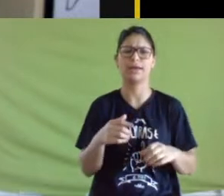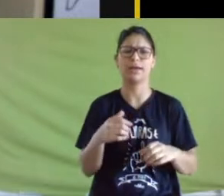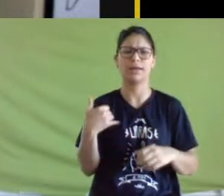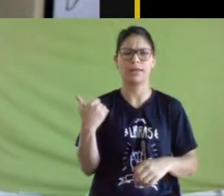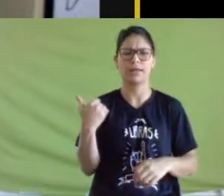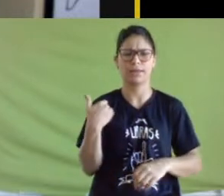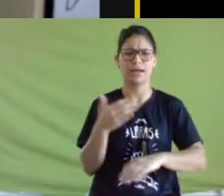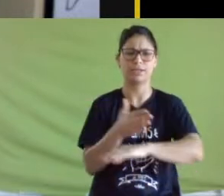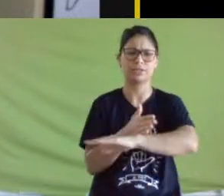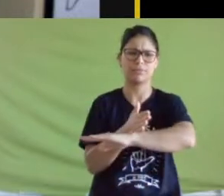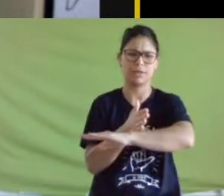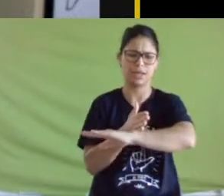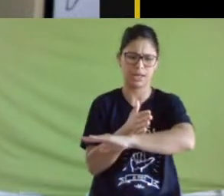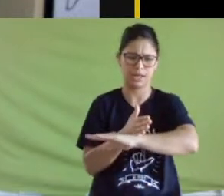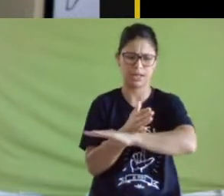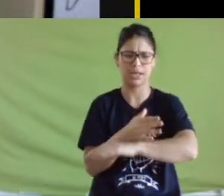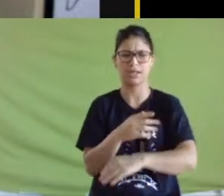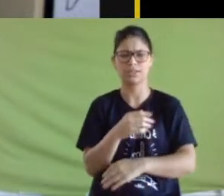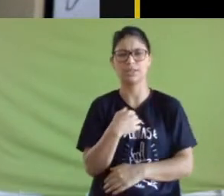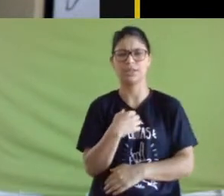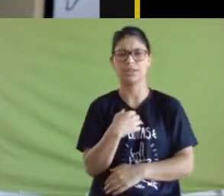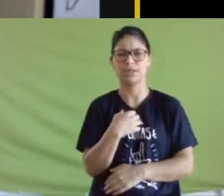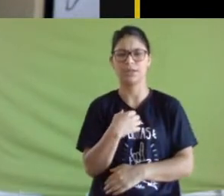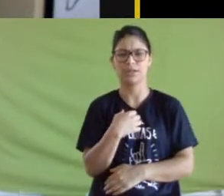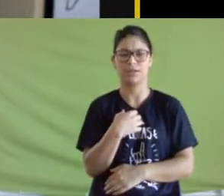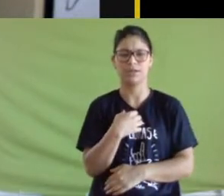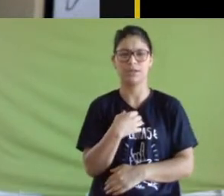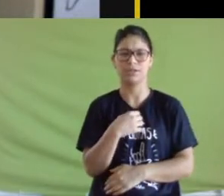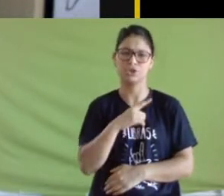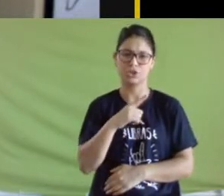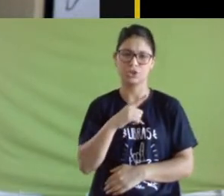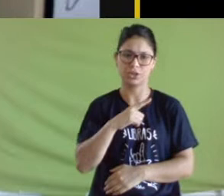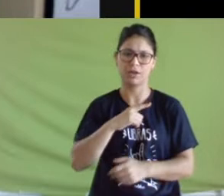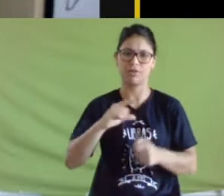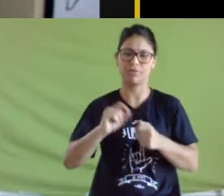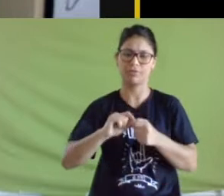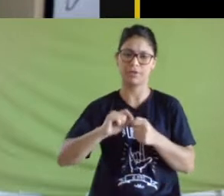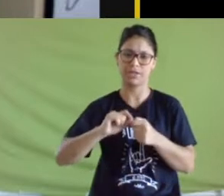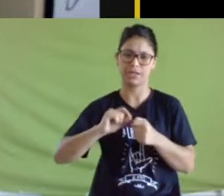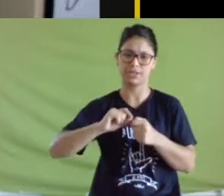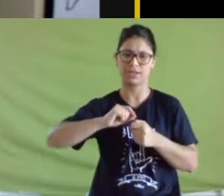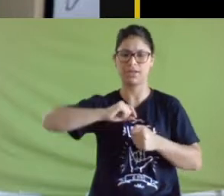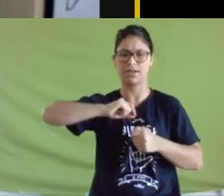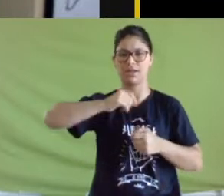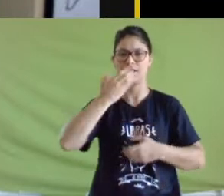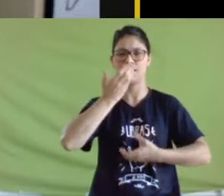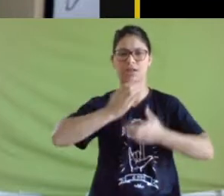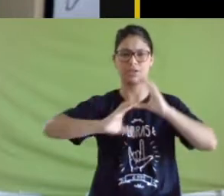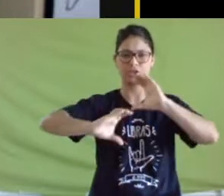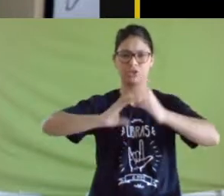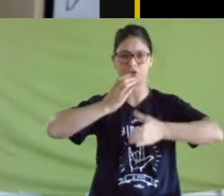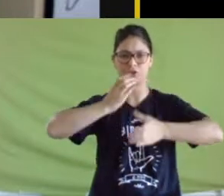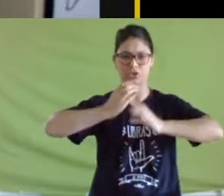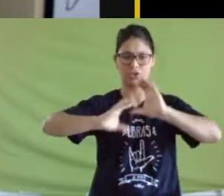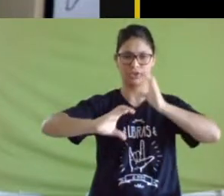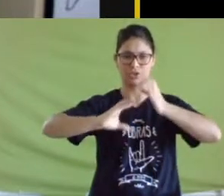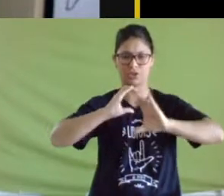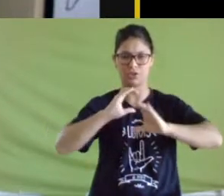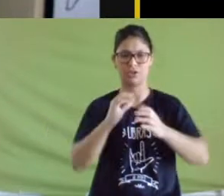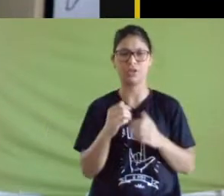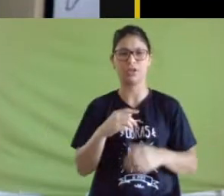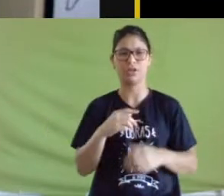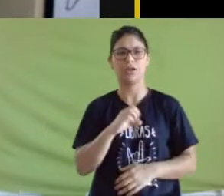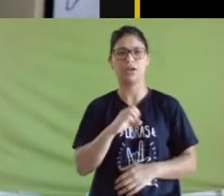portugueses, franceses, ingleses, que tinham feito aquelas cantigas trovadorescas que em Portugal